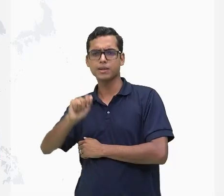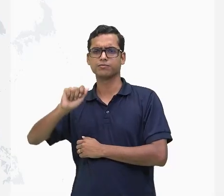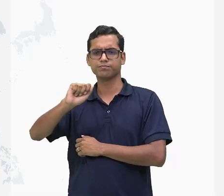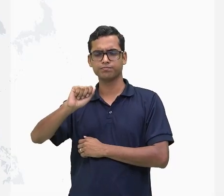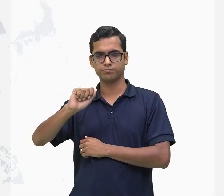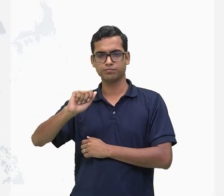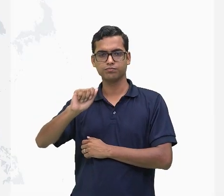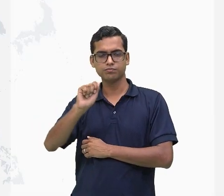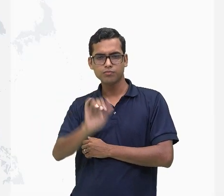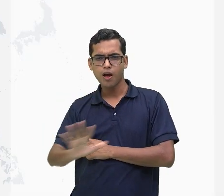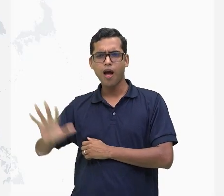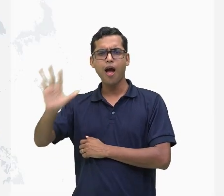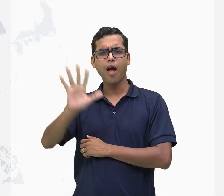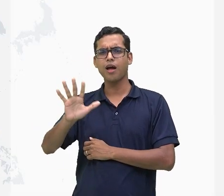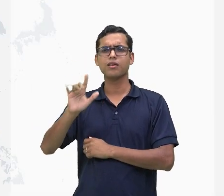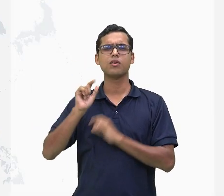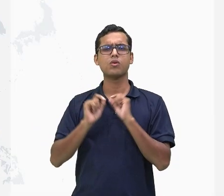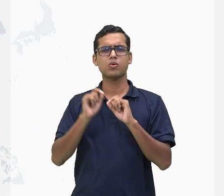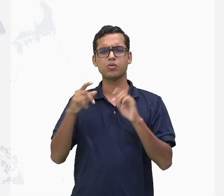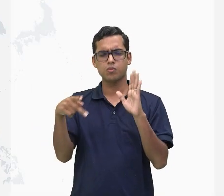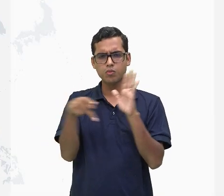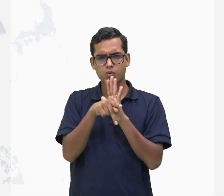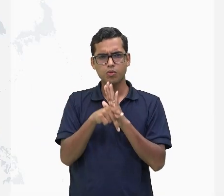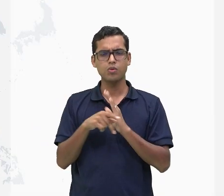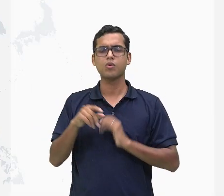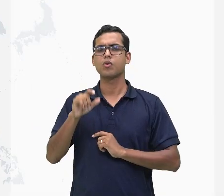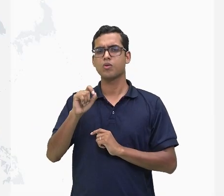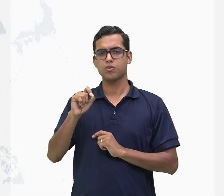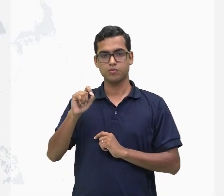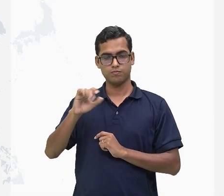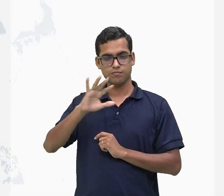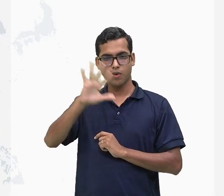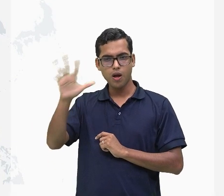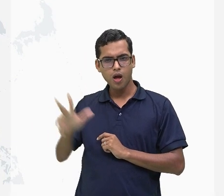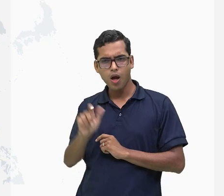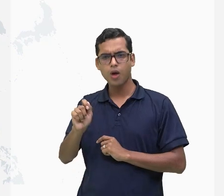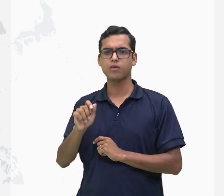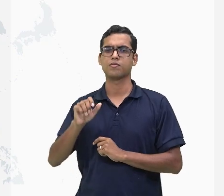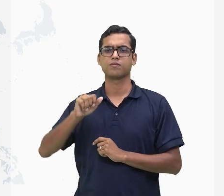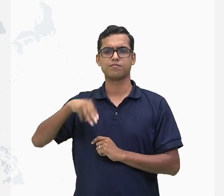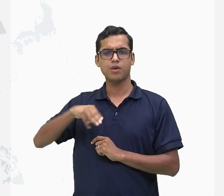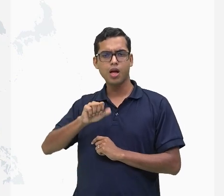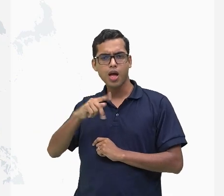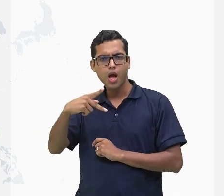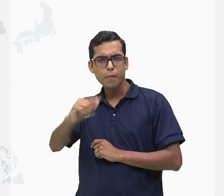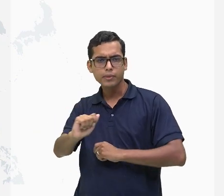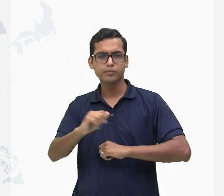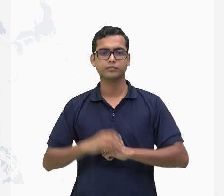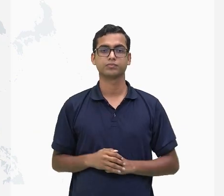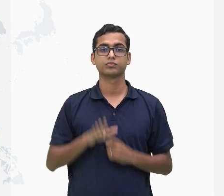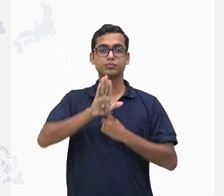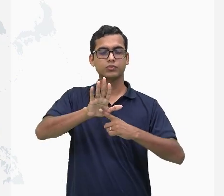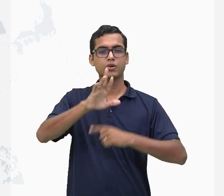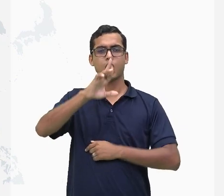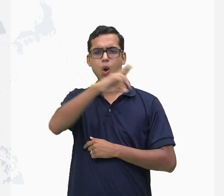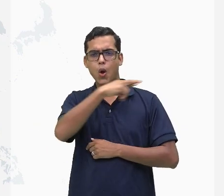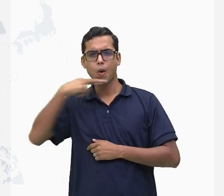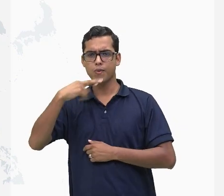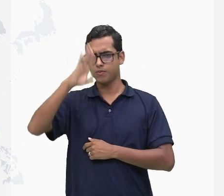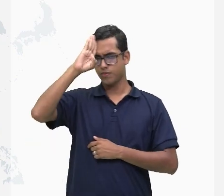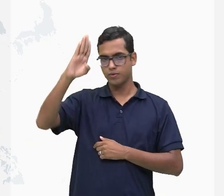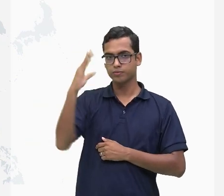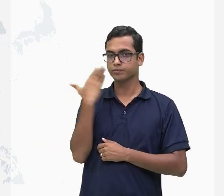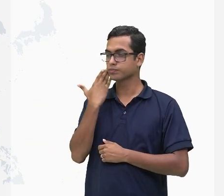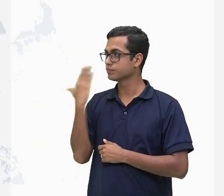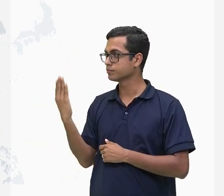tá bom? Olha só, este mapa, gente, vai mostrar a Rússia, que vai ser um grande integrante ali,